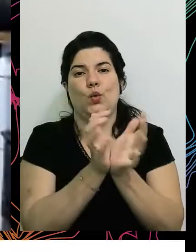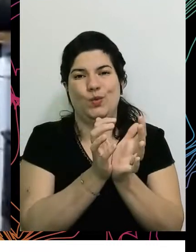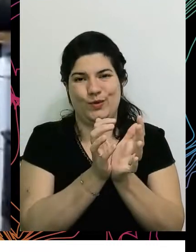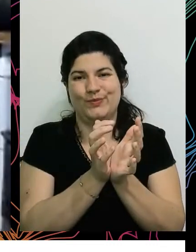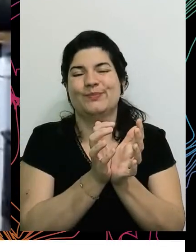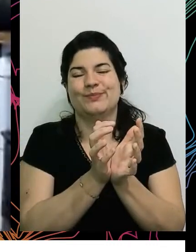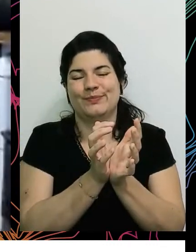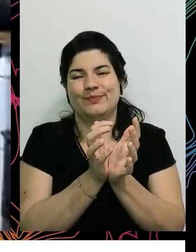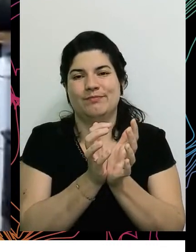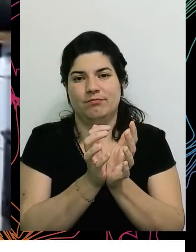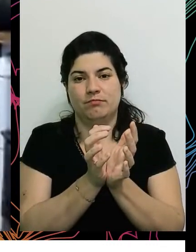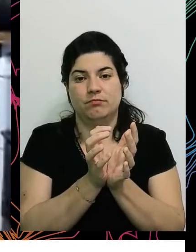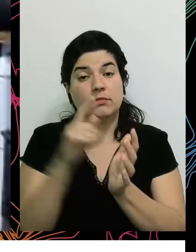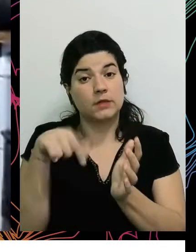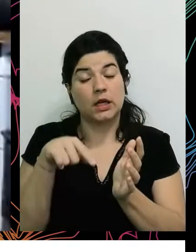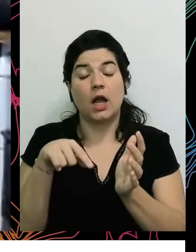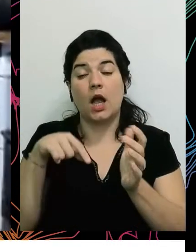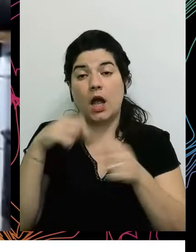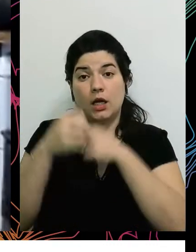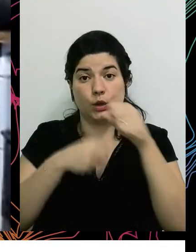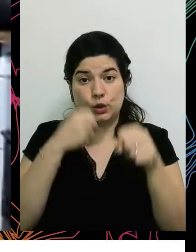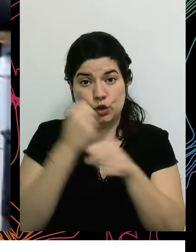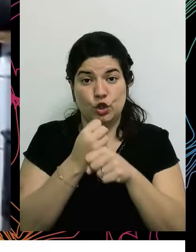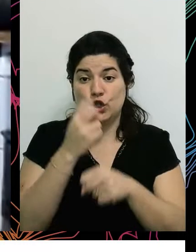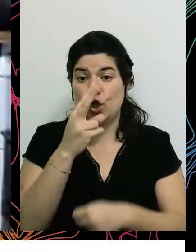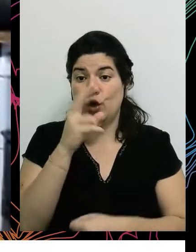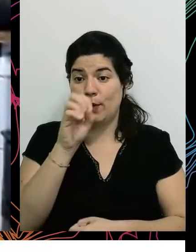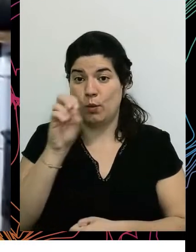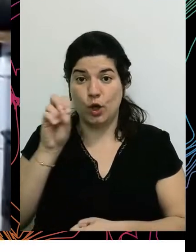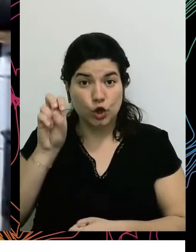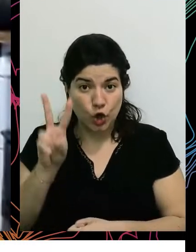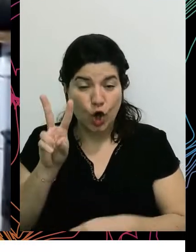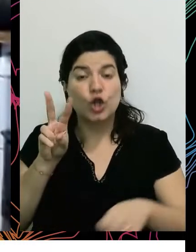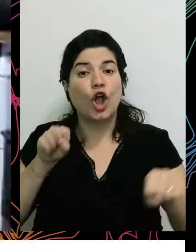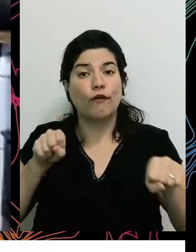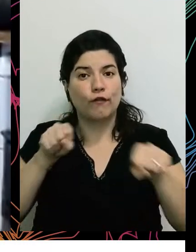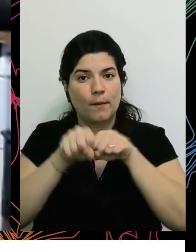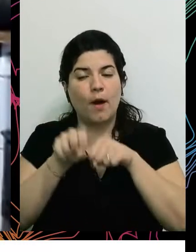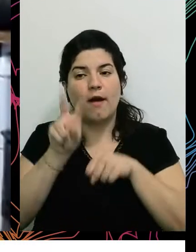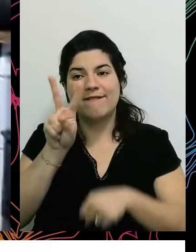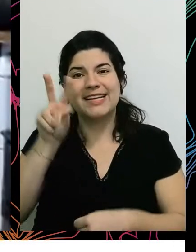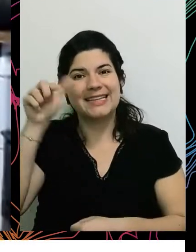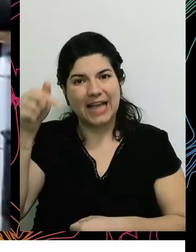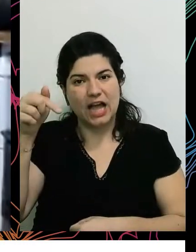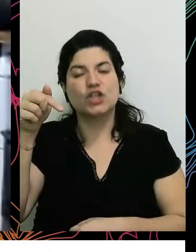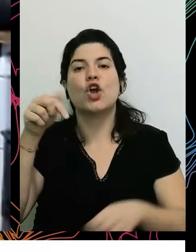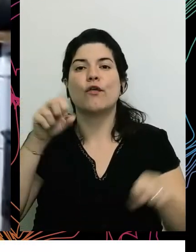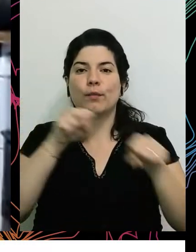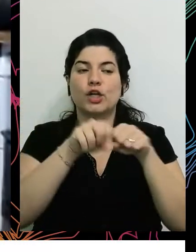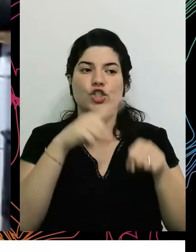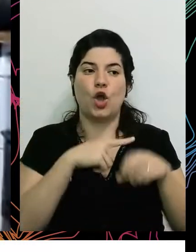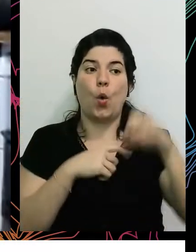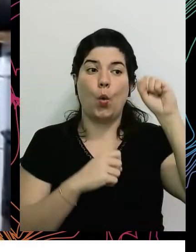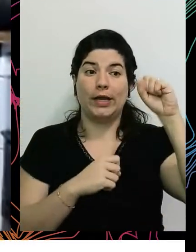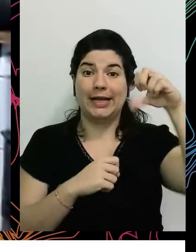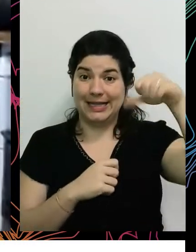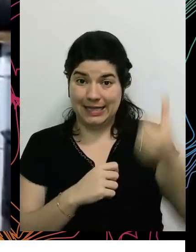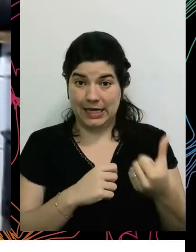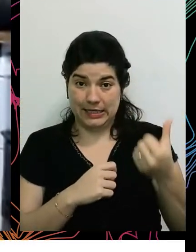No ano que nós formamos, em 2002, nós formamos 27, numa turma de 86 pessoas,